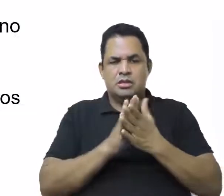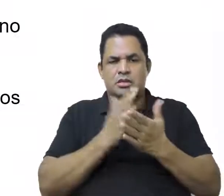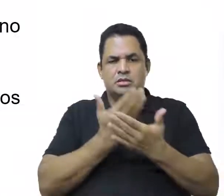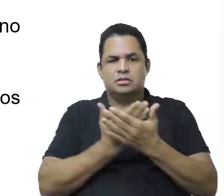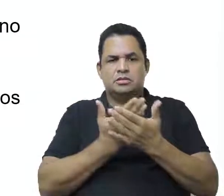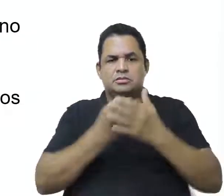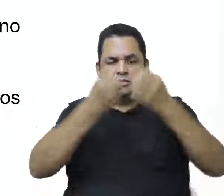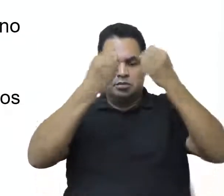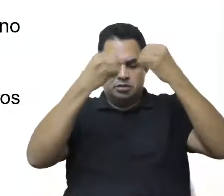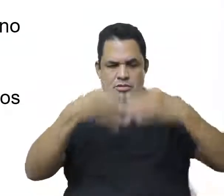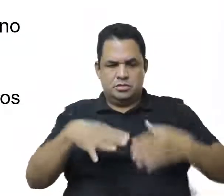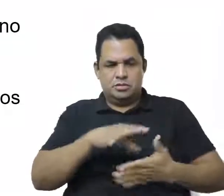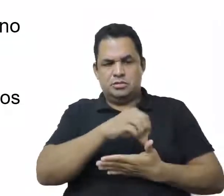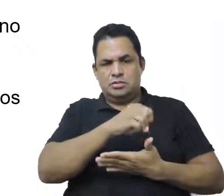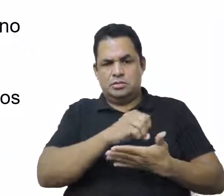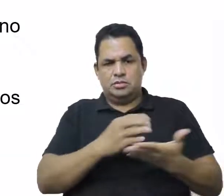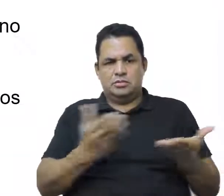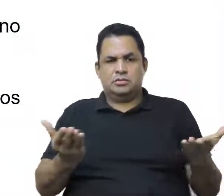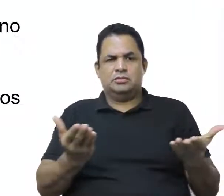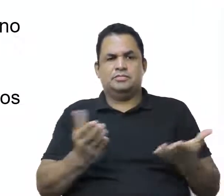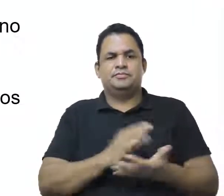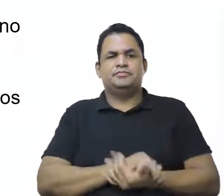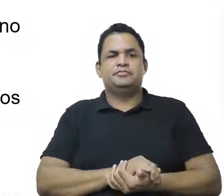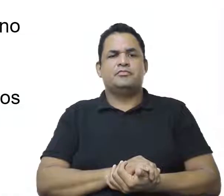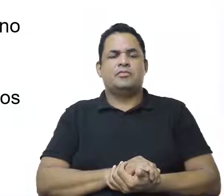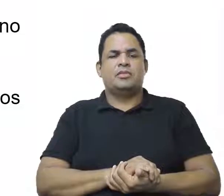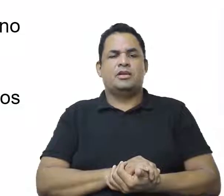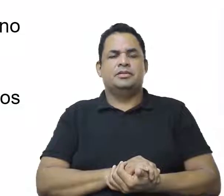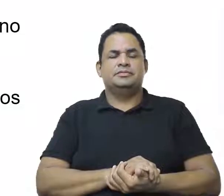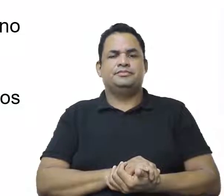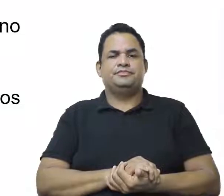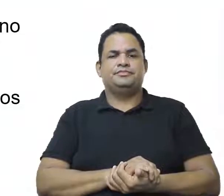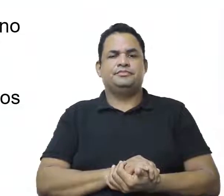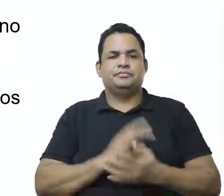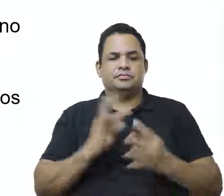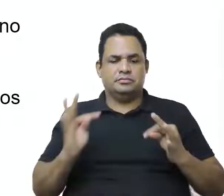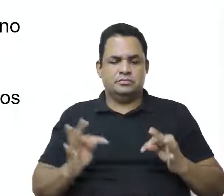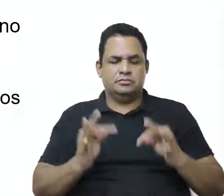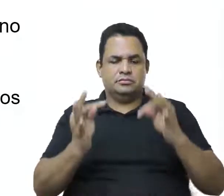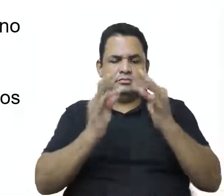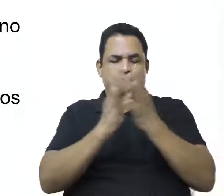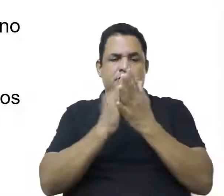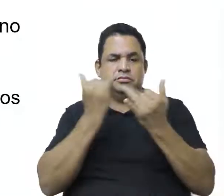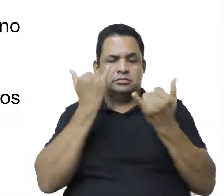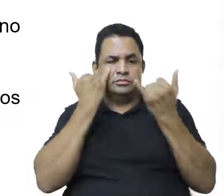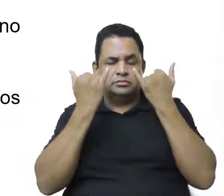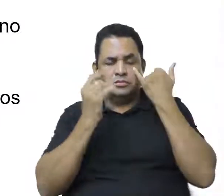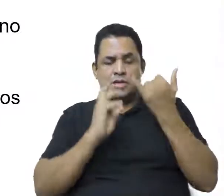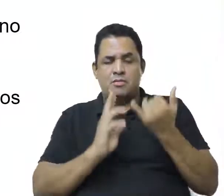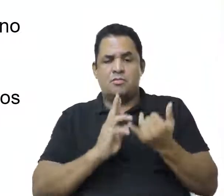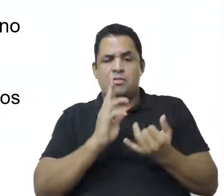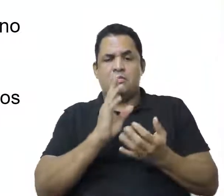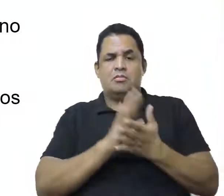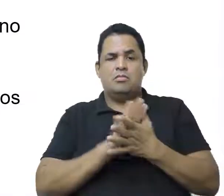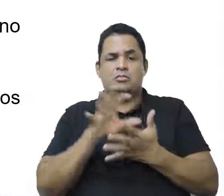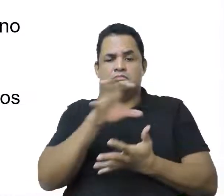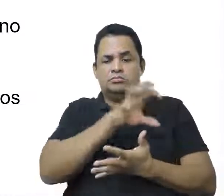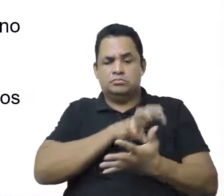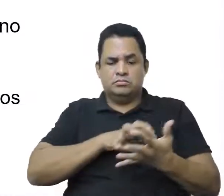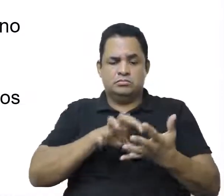trabalhou essa questão, né? Que essa tecnologia da informação, esse processo de